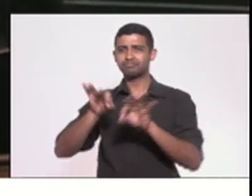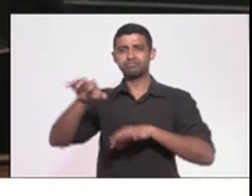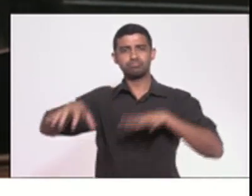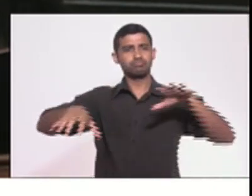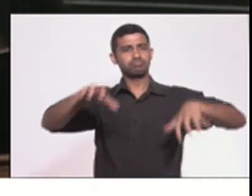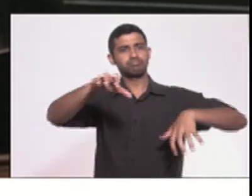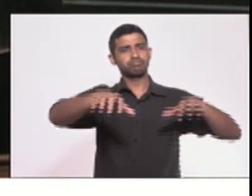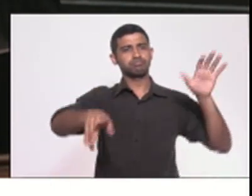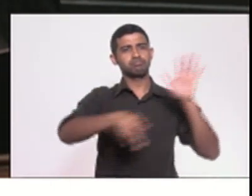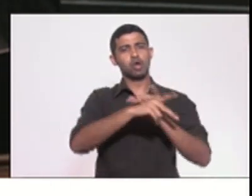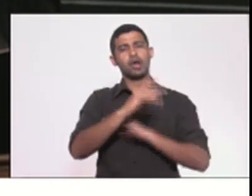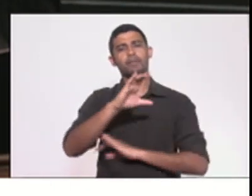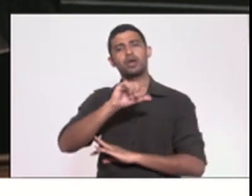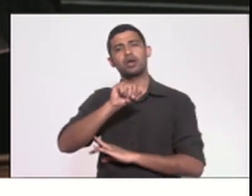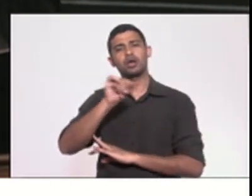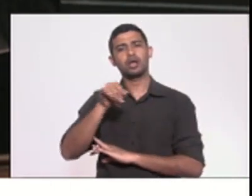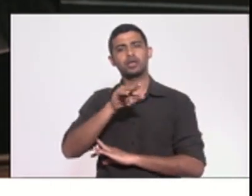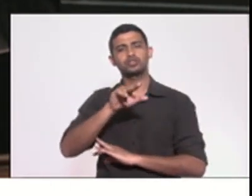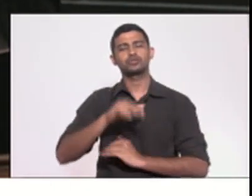no Caju.